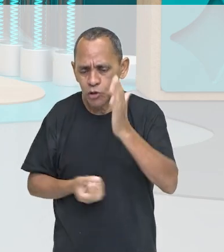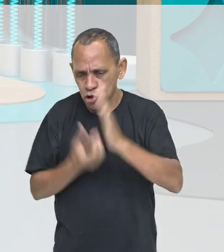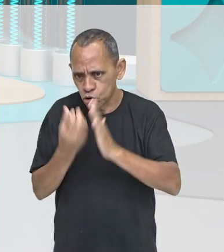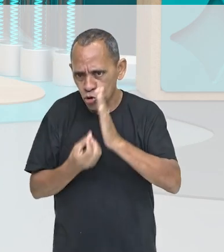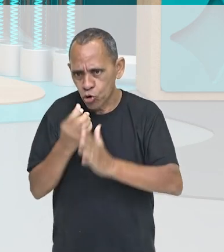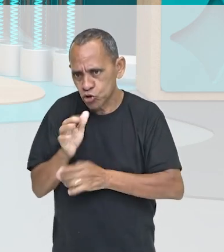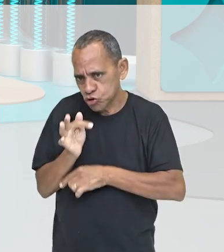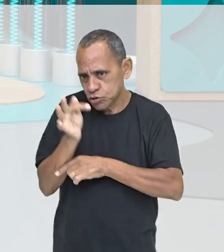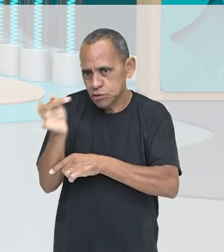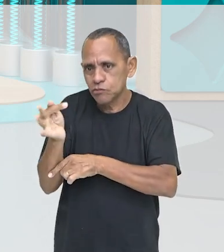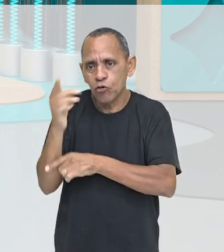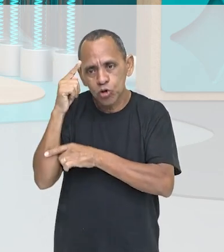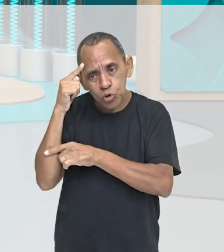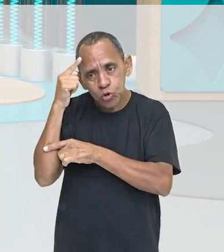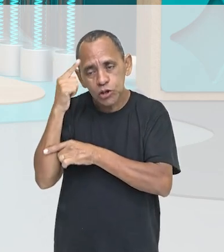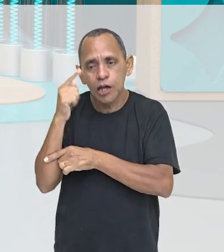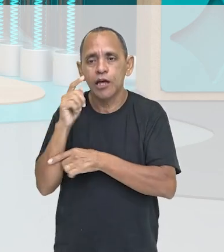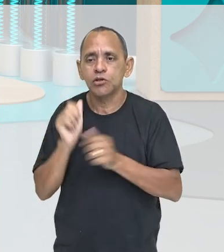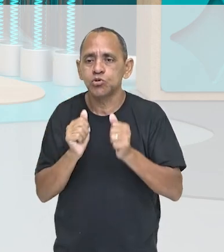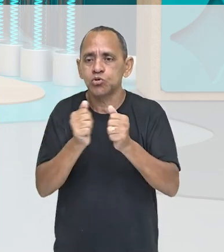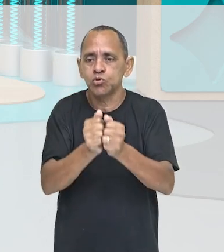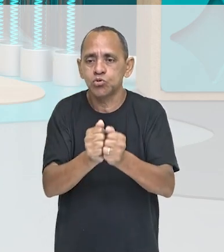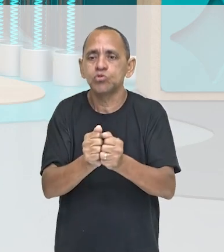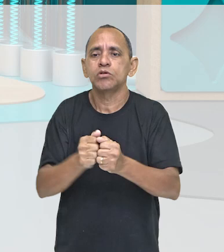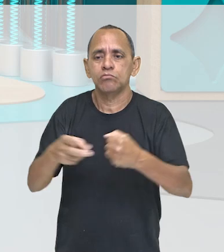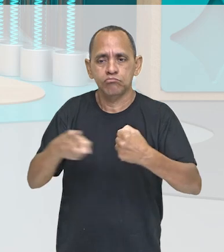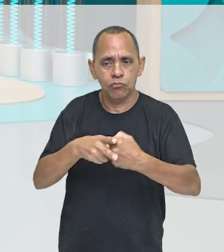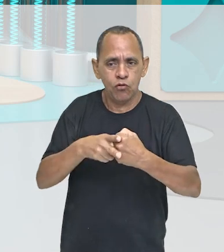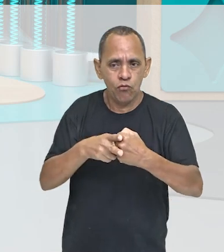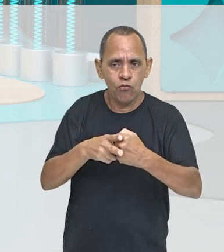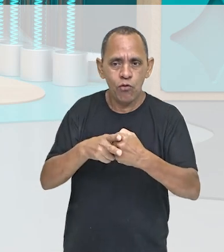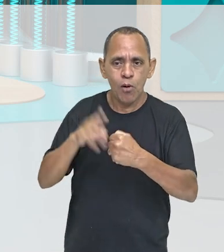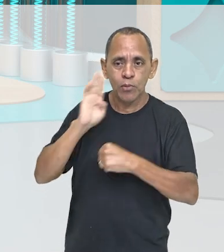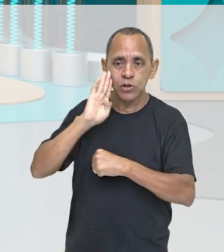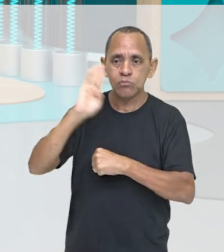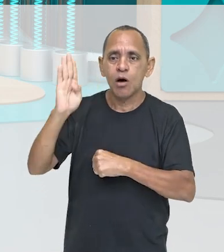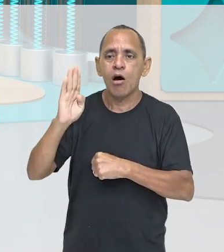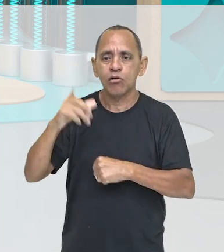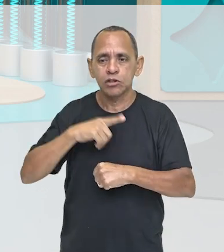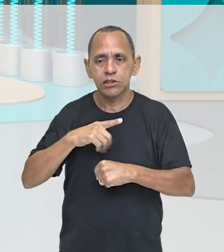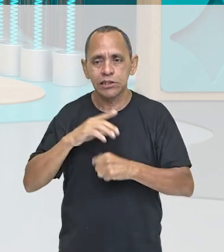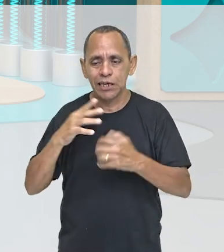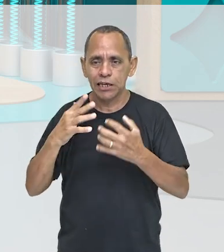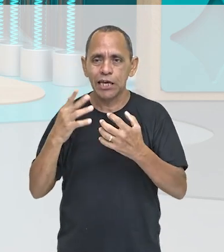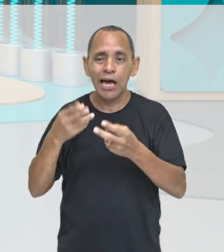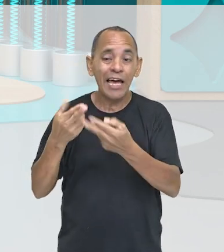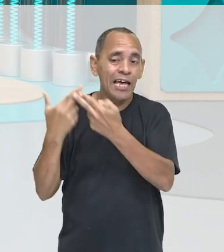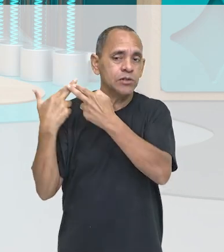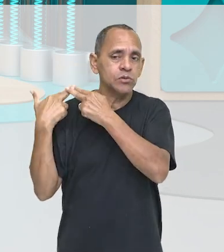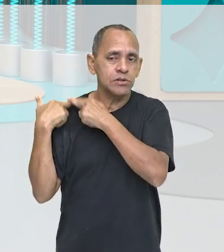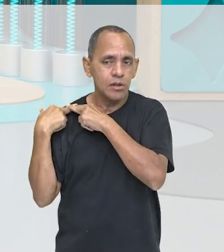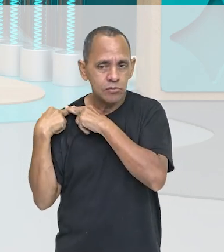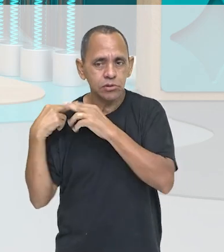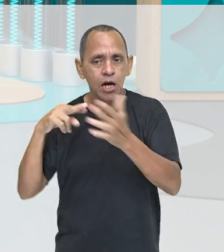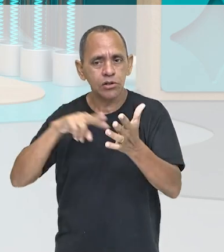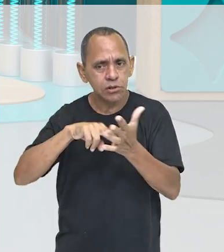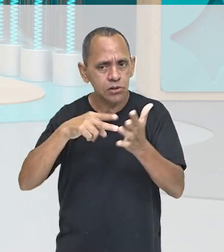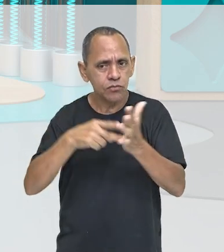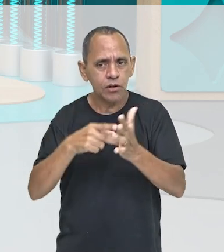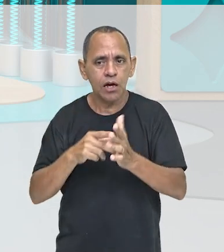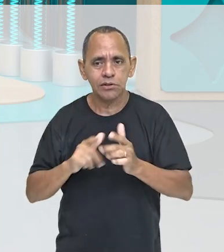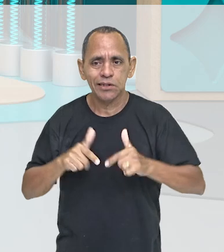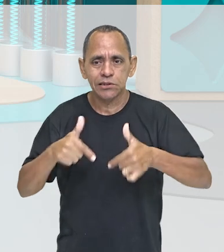futuro, e ele vai se juntar e estar ao lado do verbo principal, que carrega de fato o significado daquela